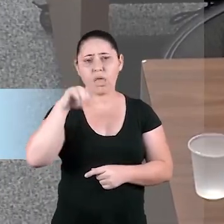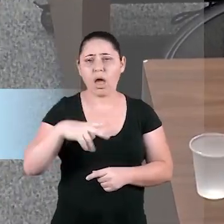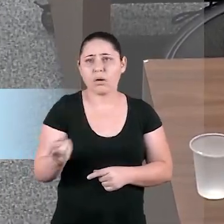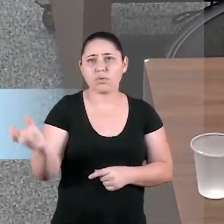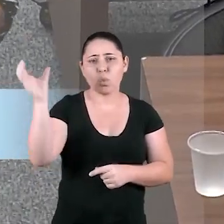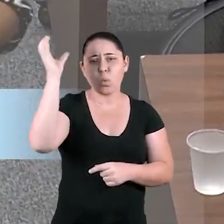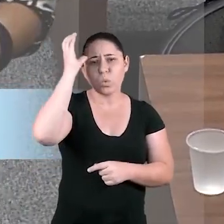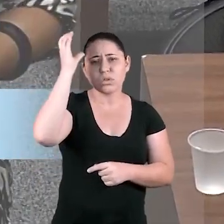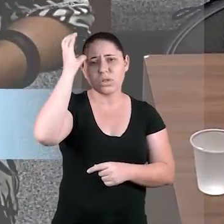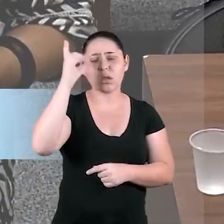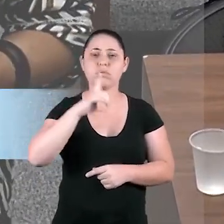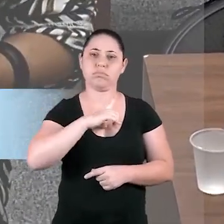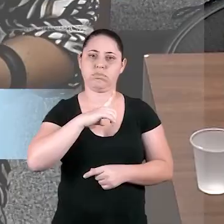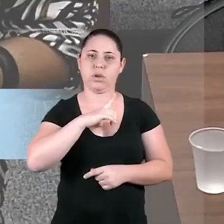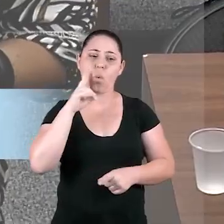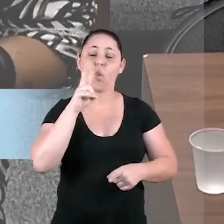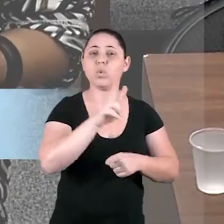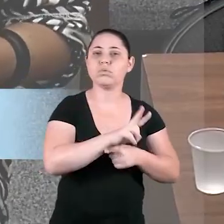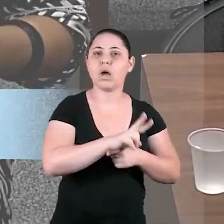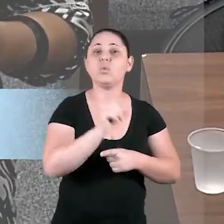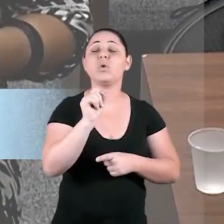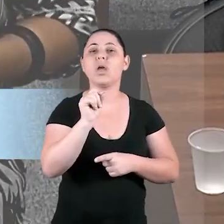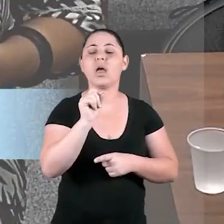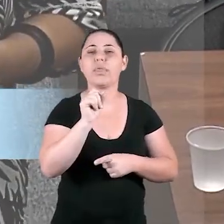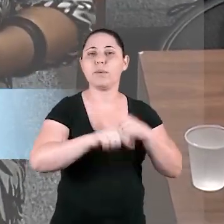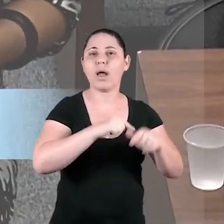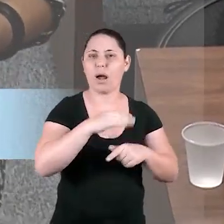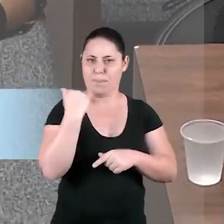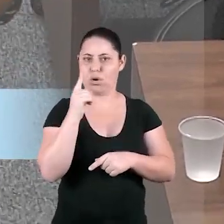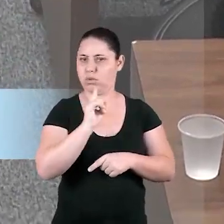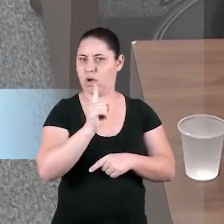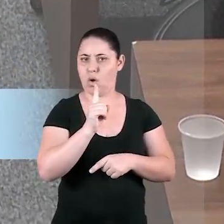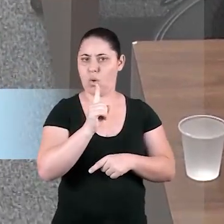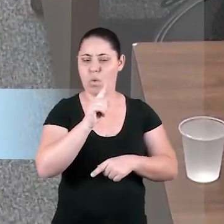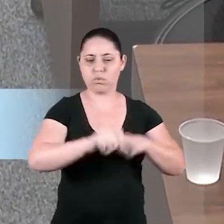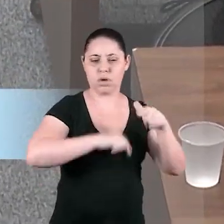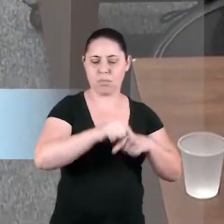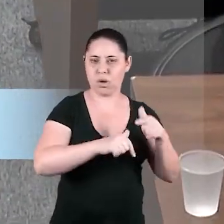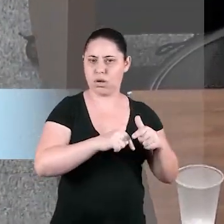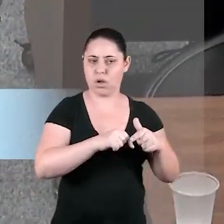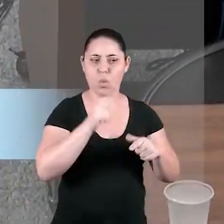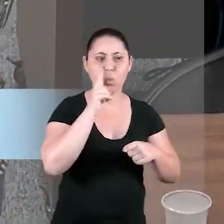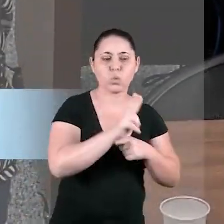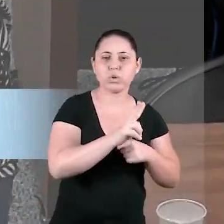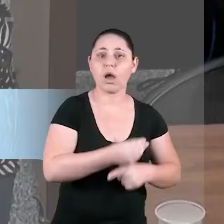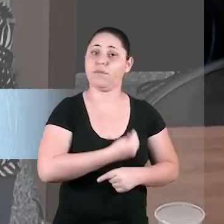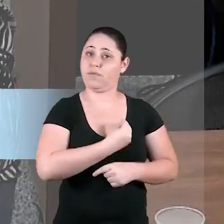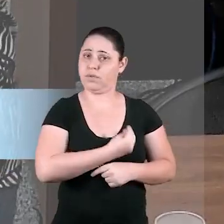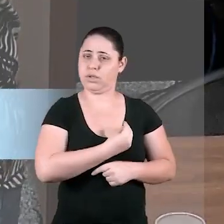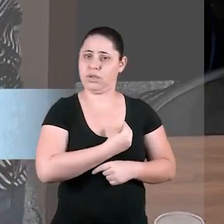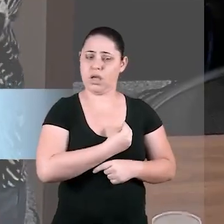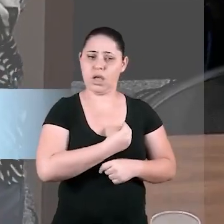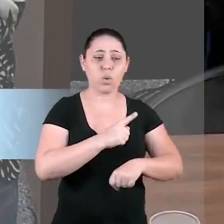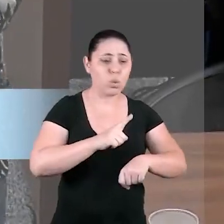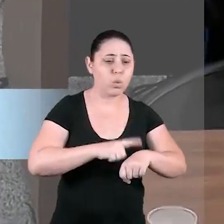essa consciência que a gente tem que ter. Nos cuidados paliativos, nós não trabalhamos com a morte, nós trabalhamos com a vida. E a